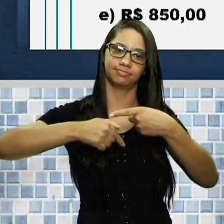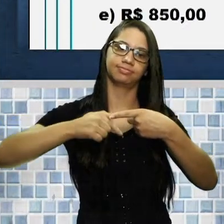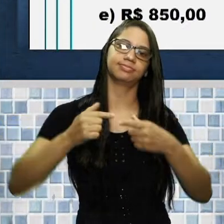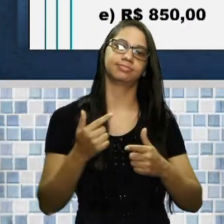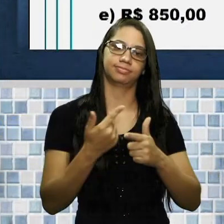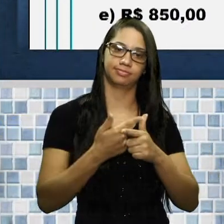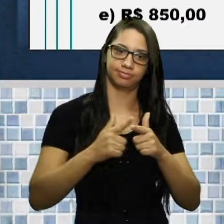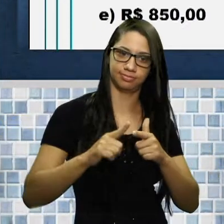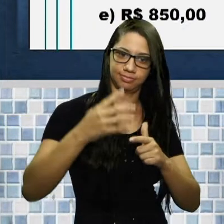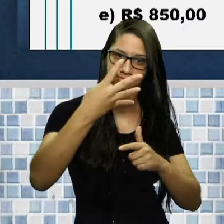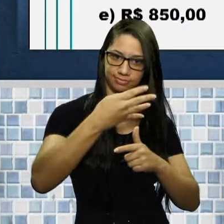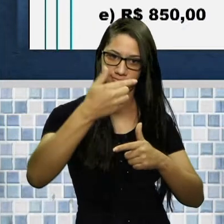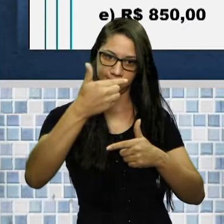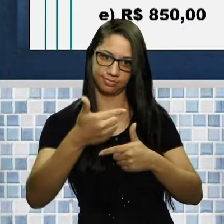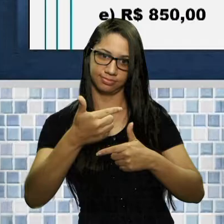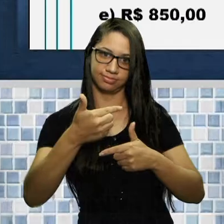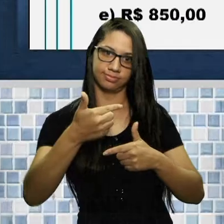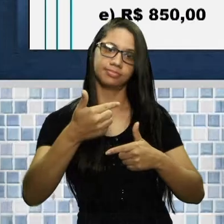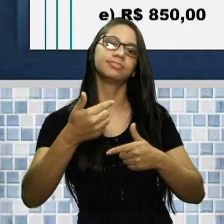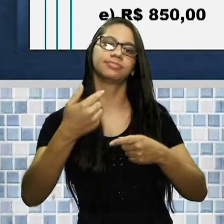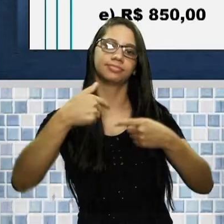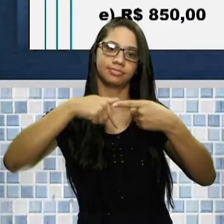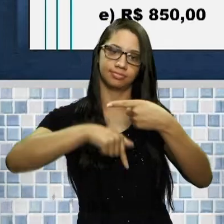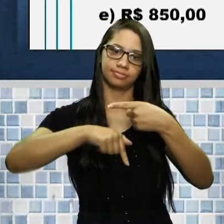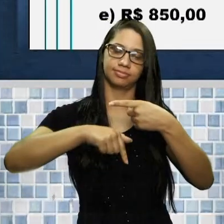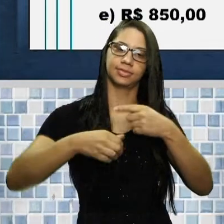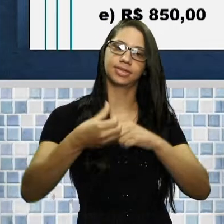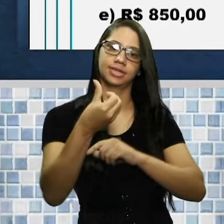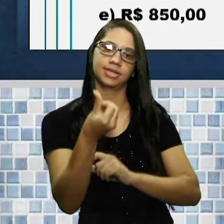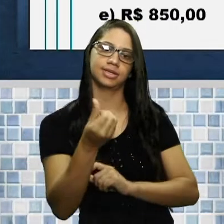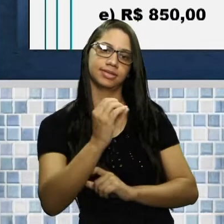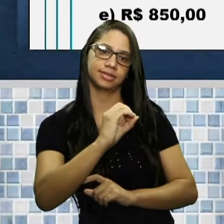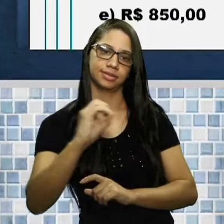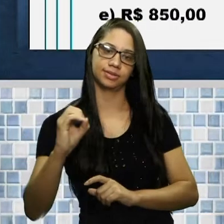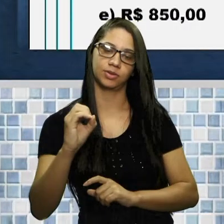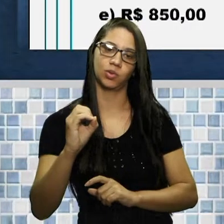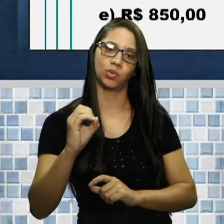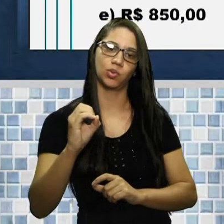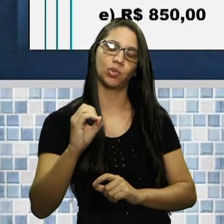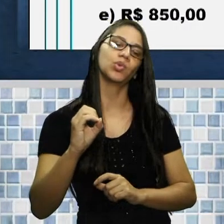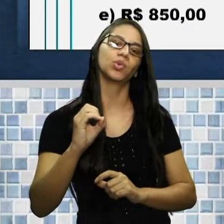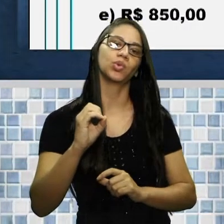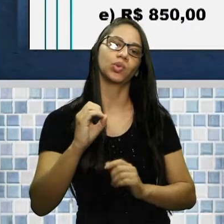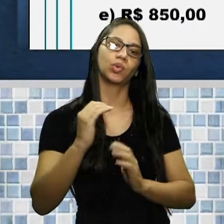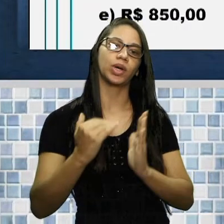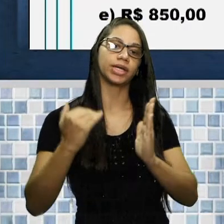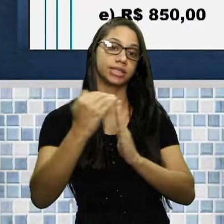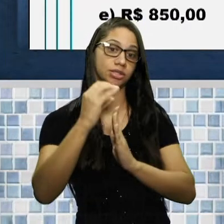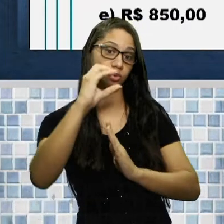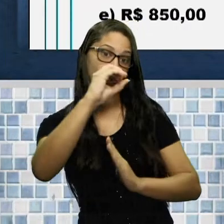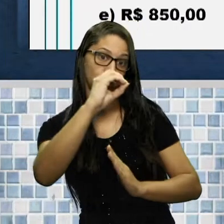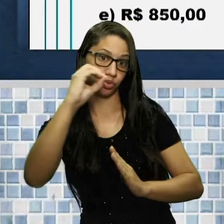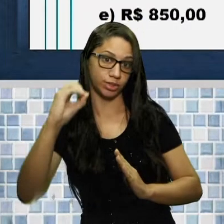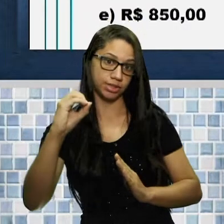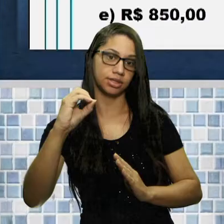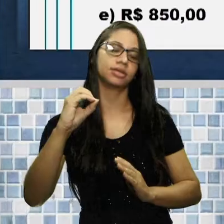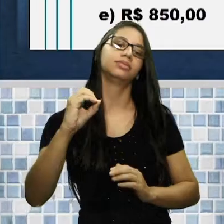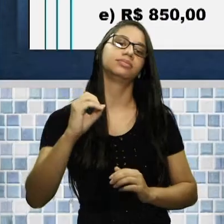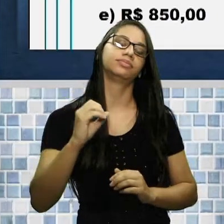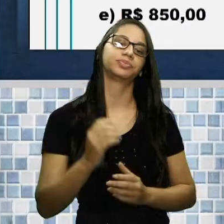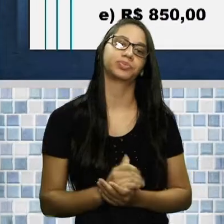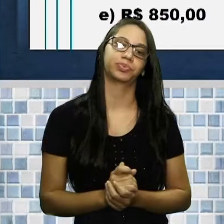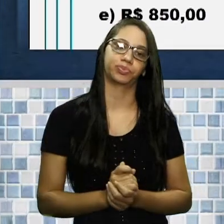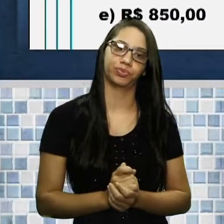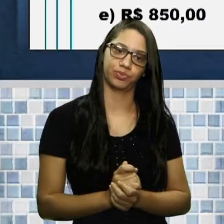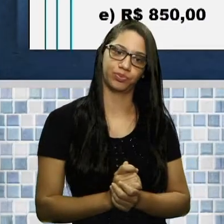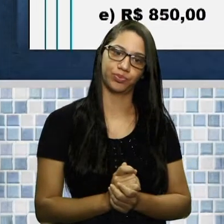ali 42 por 7, você vai encontrar 6. Acrescentando os dois zeros, encontramos 600. Então, esse é o valor